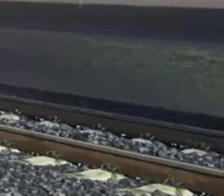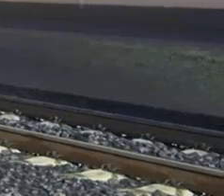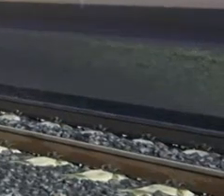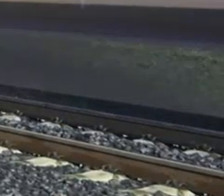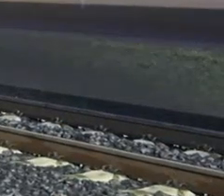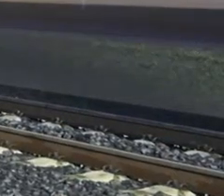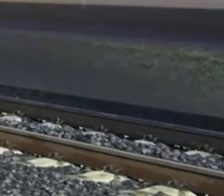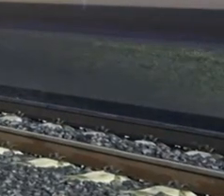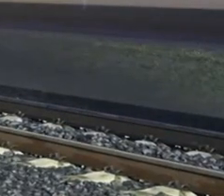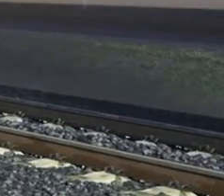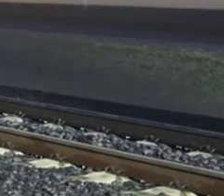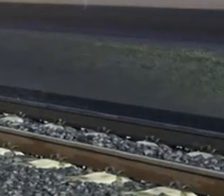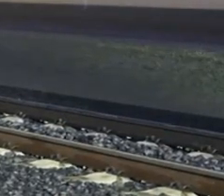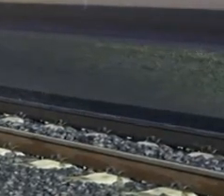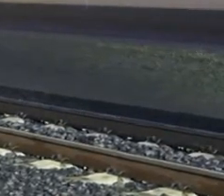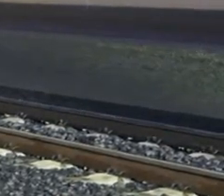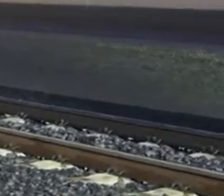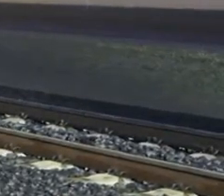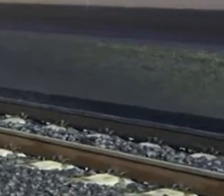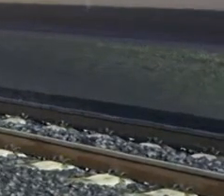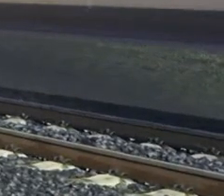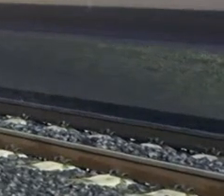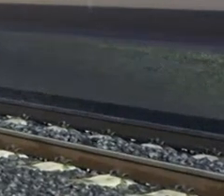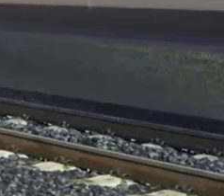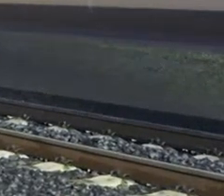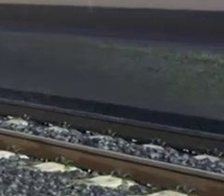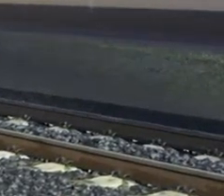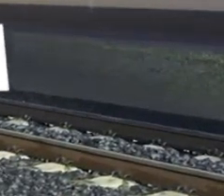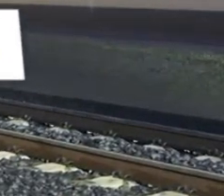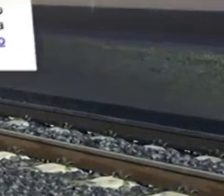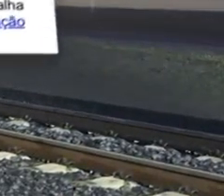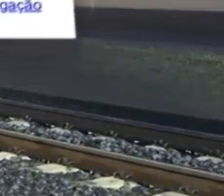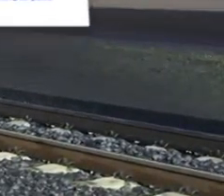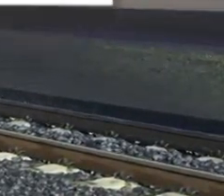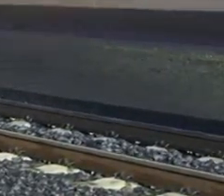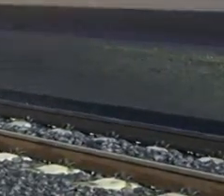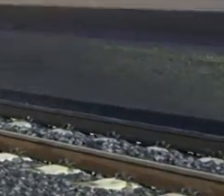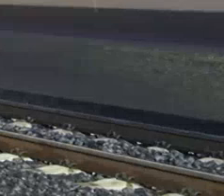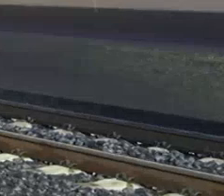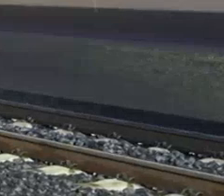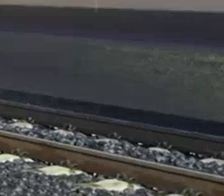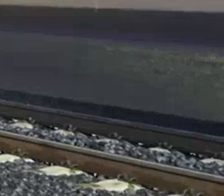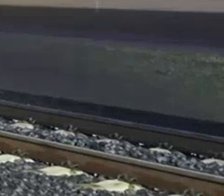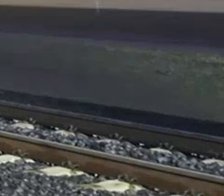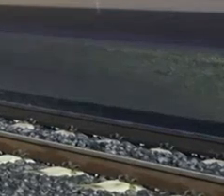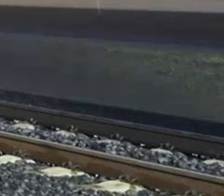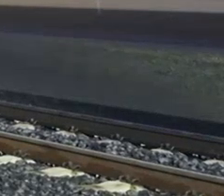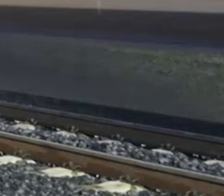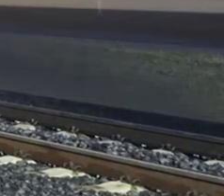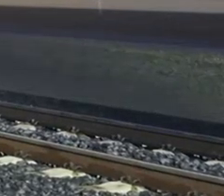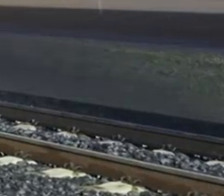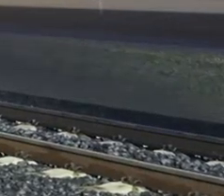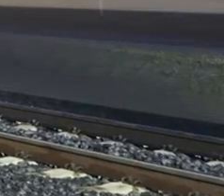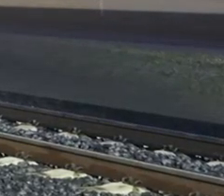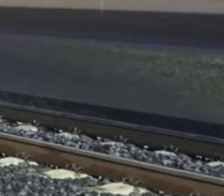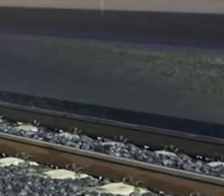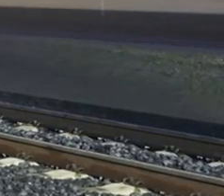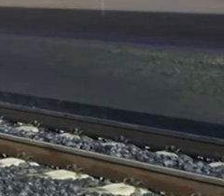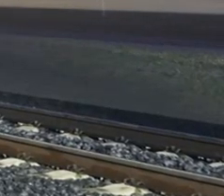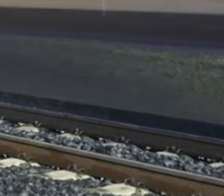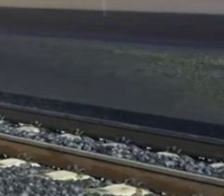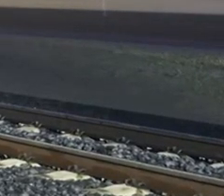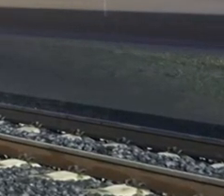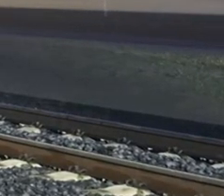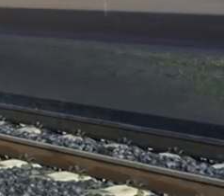a lei das ferrovias atualizada em 2023 estabeleceu a obrigatoriedade que os investimentos das renovações